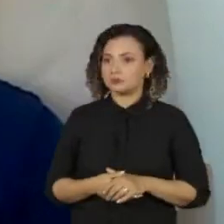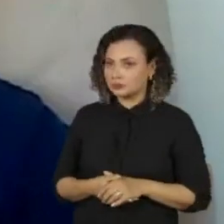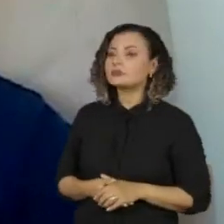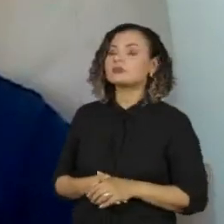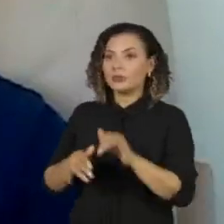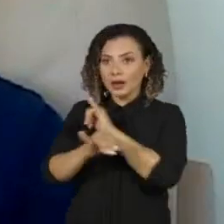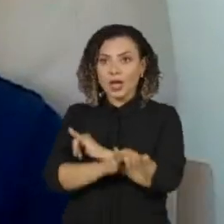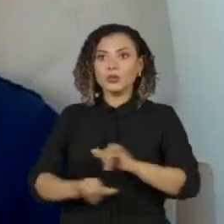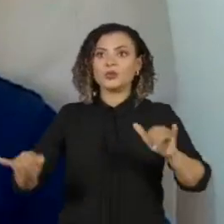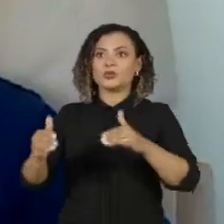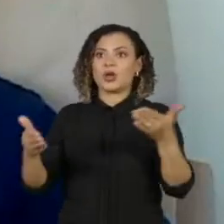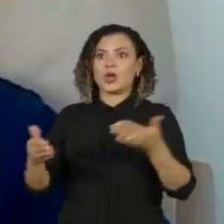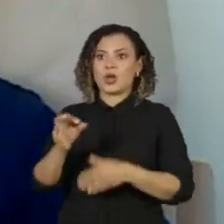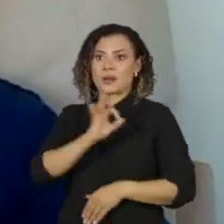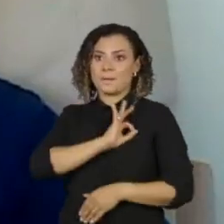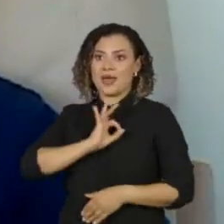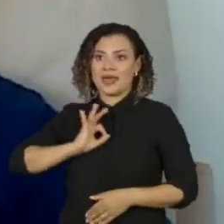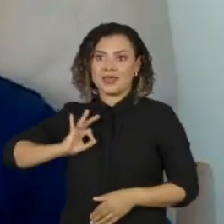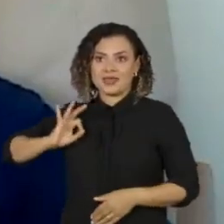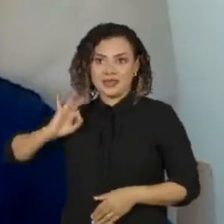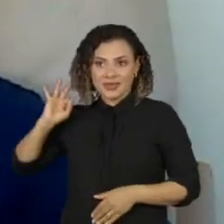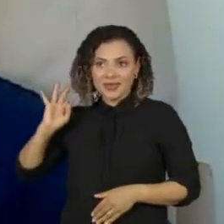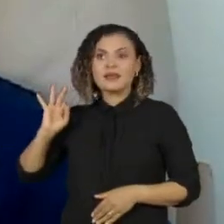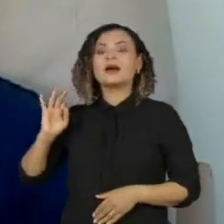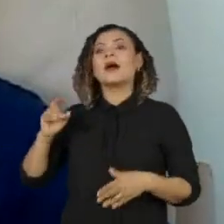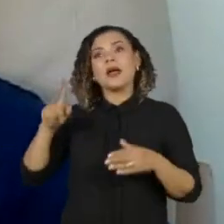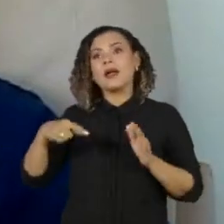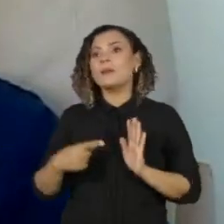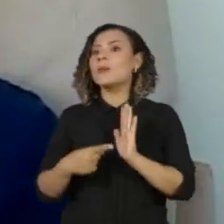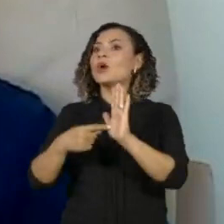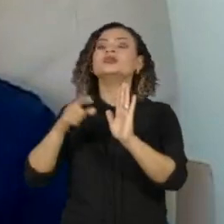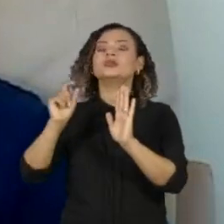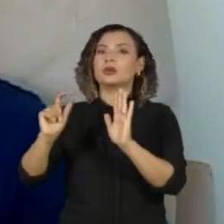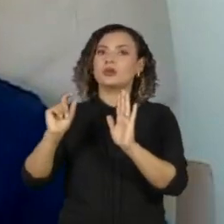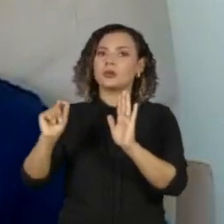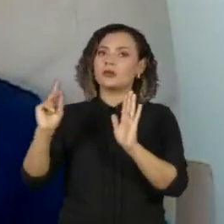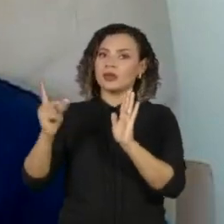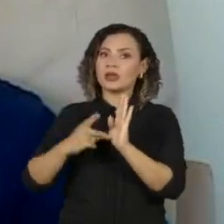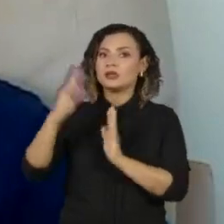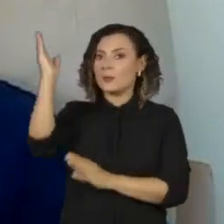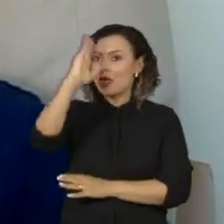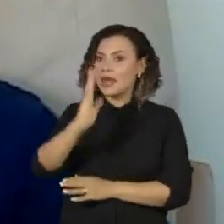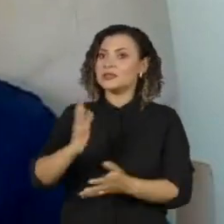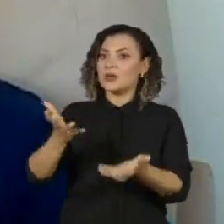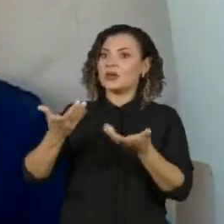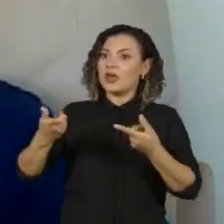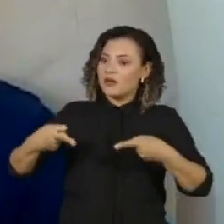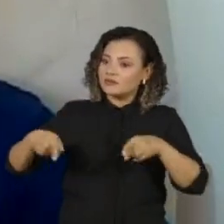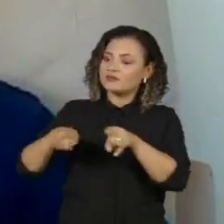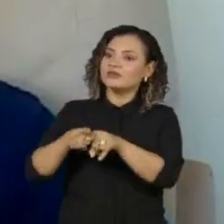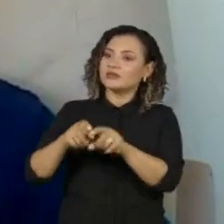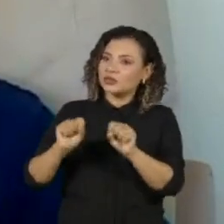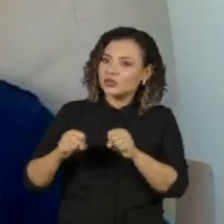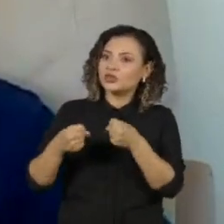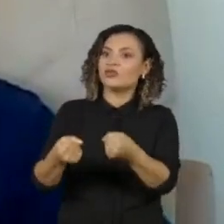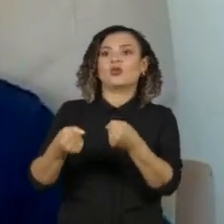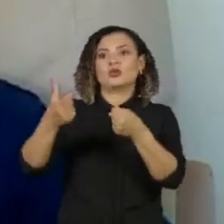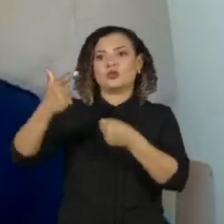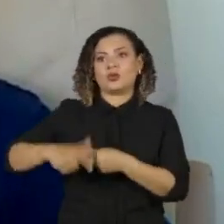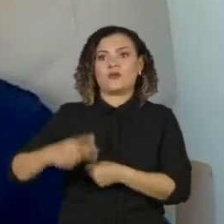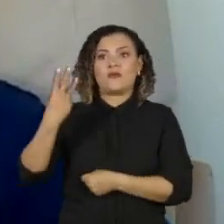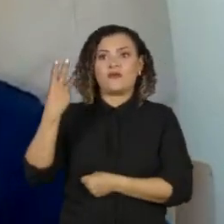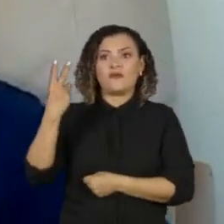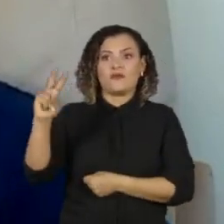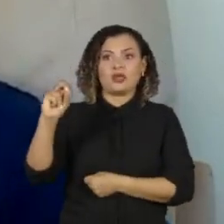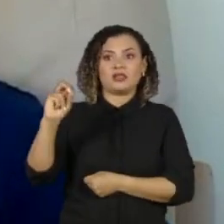o anúncio da ministra Marina Silva é uma sinalização inequívoca de que o Brasil quer retomar o esforço que já foi feito há 20